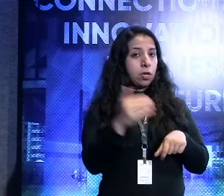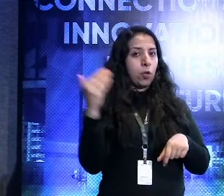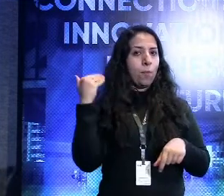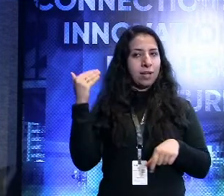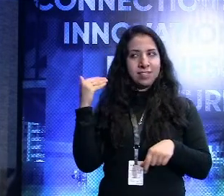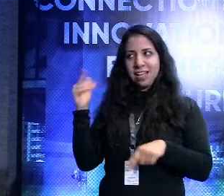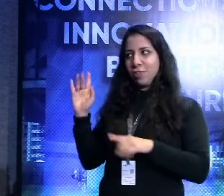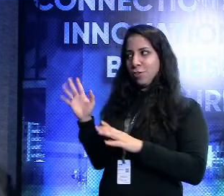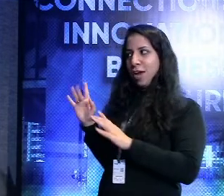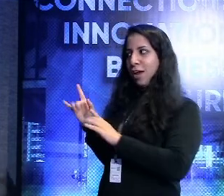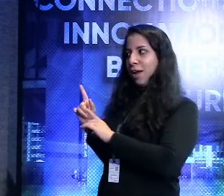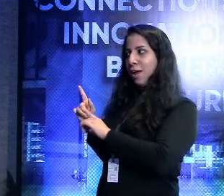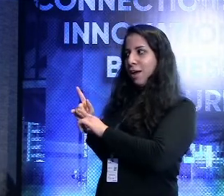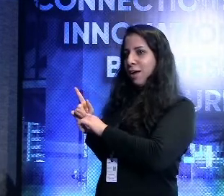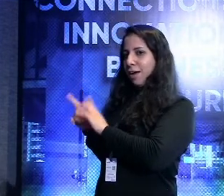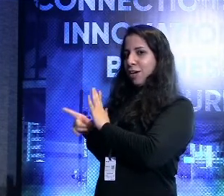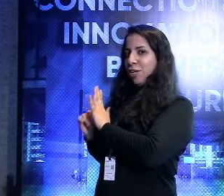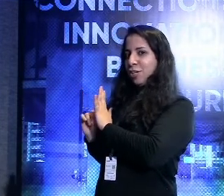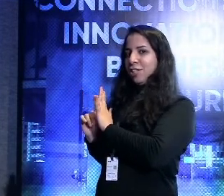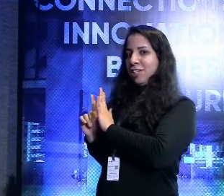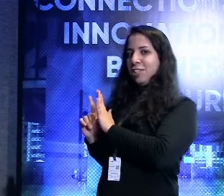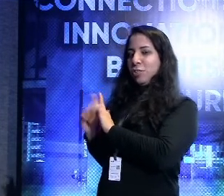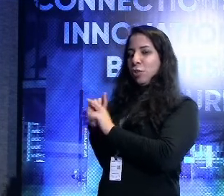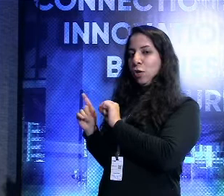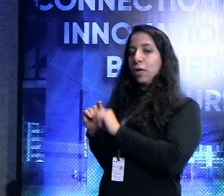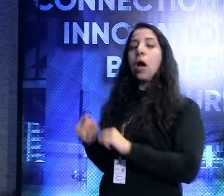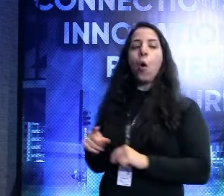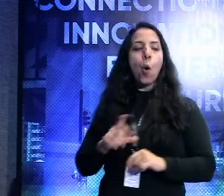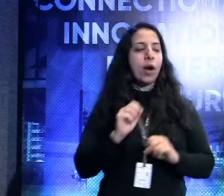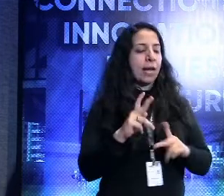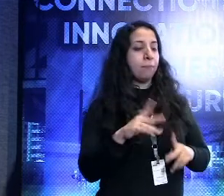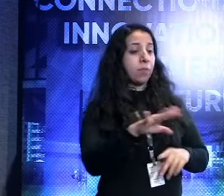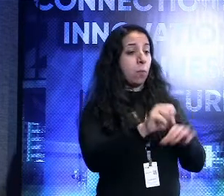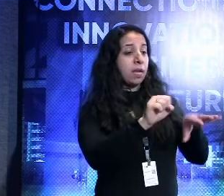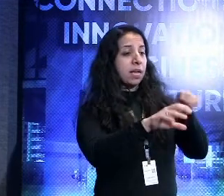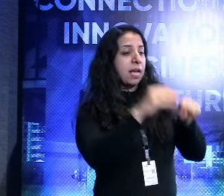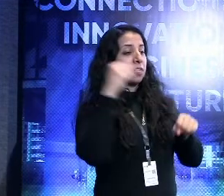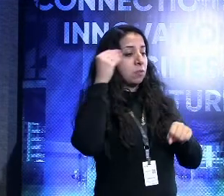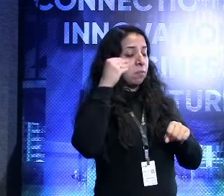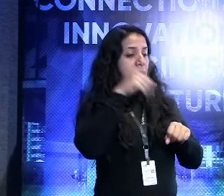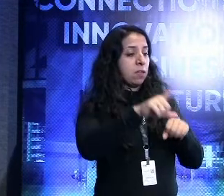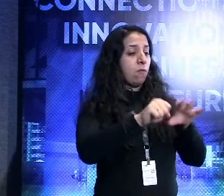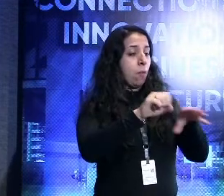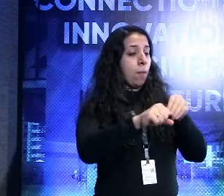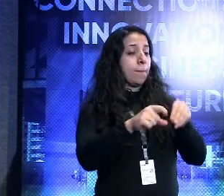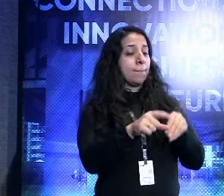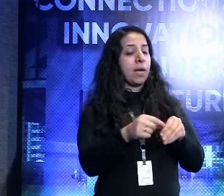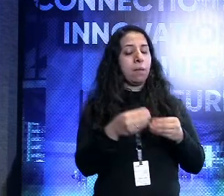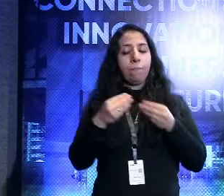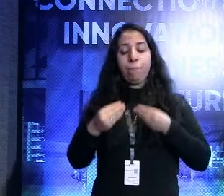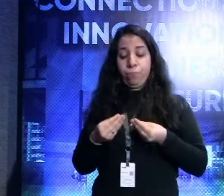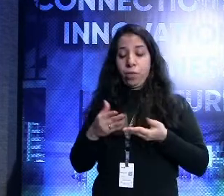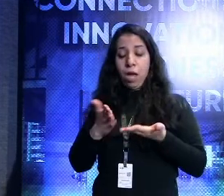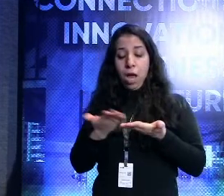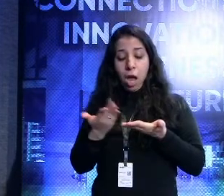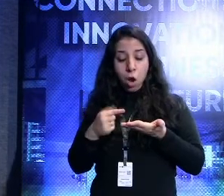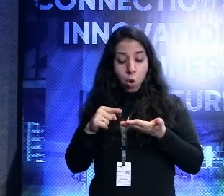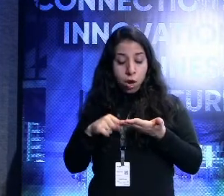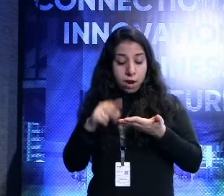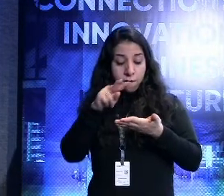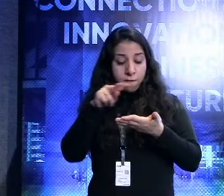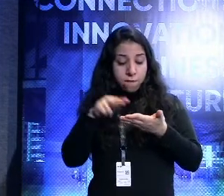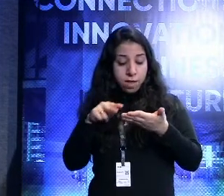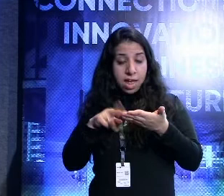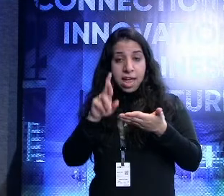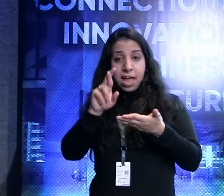sentido? Beleza, priorizei, peguei os experimentos que eu vou levar para frente. Vamos, então, pegar e criar um reporte para as pessoas que estão